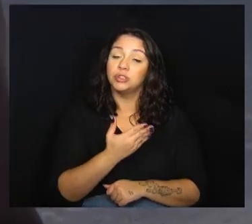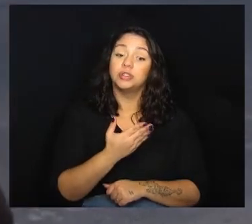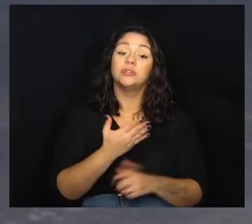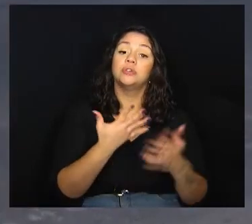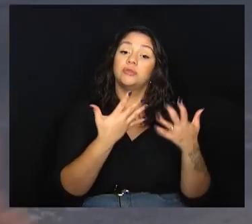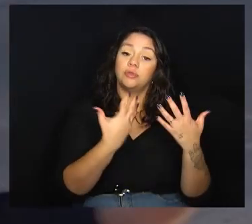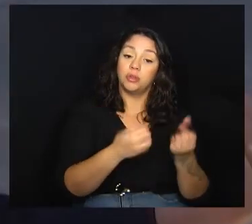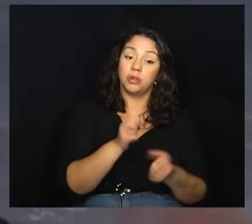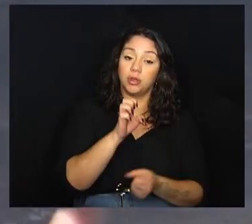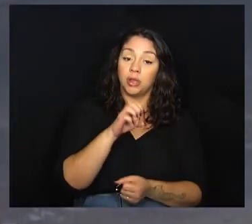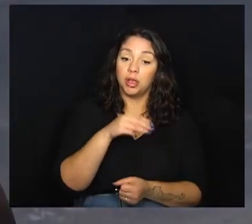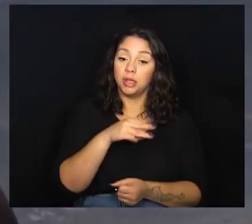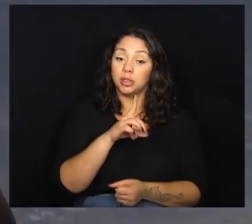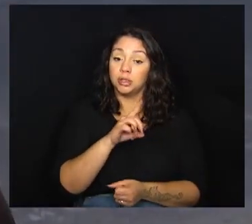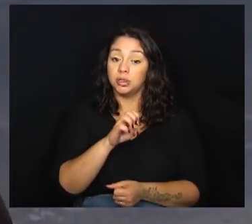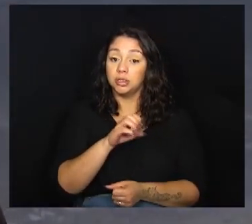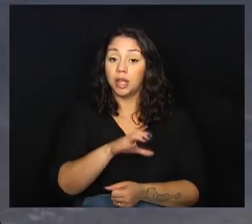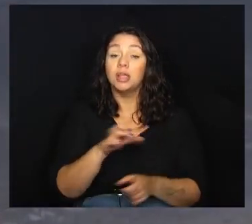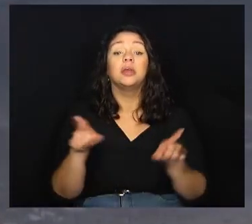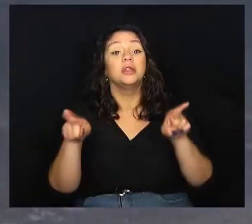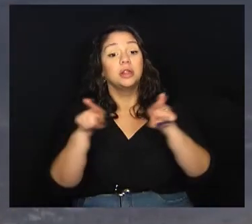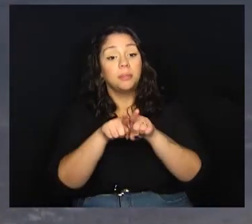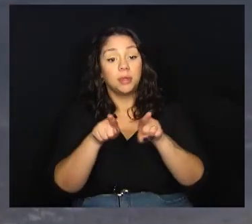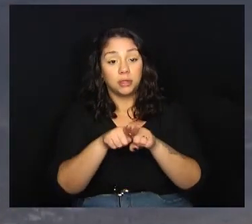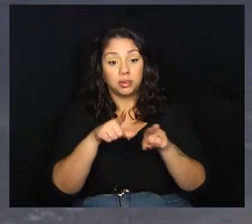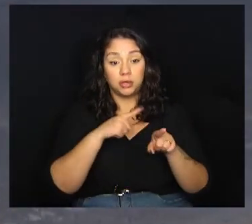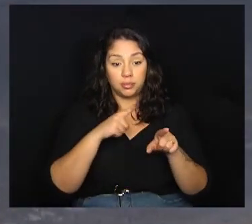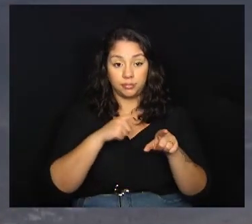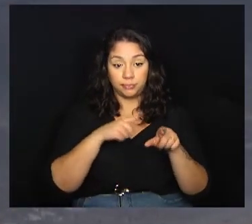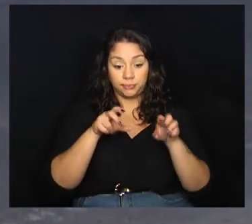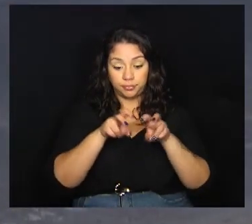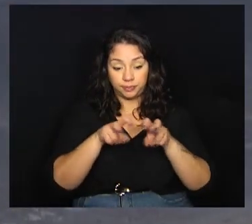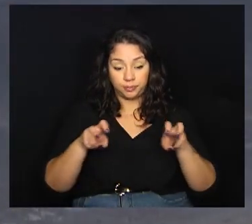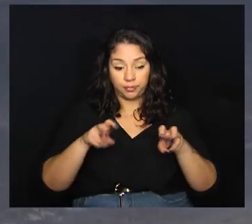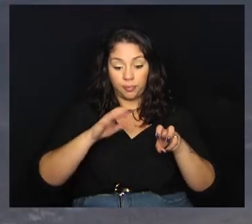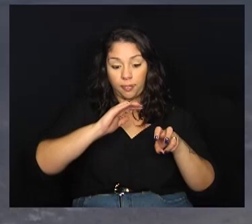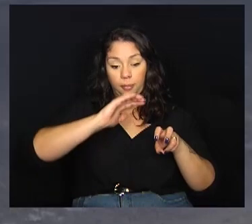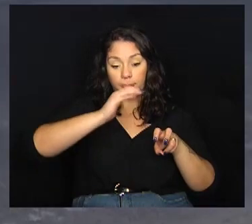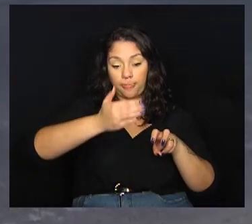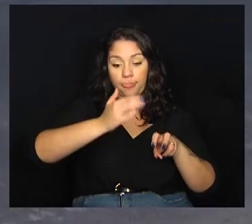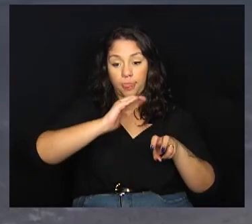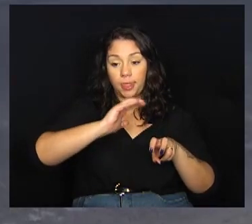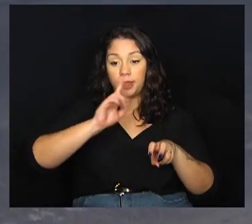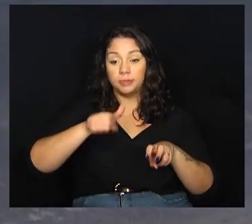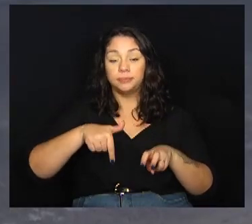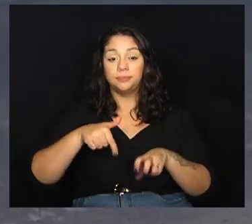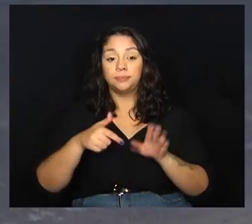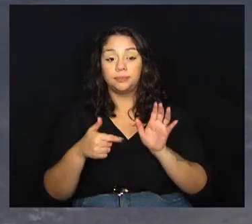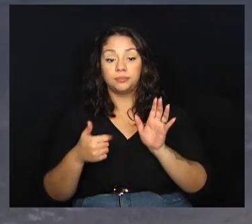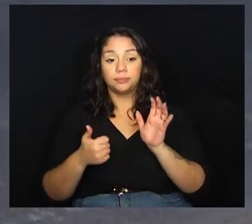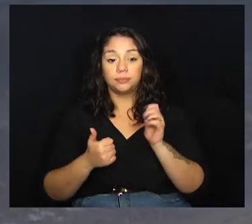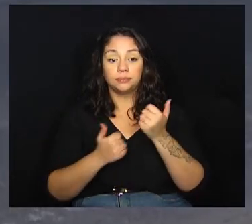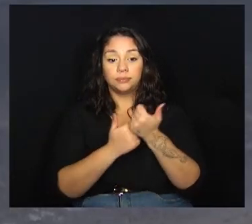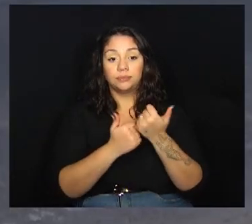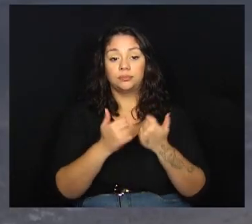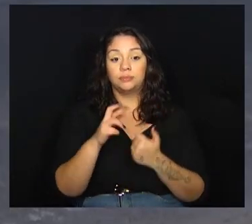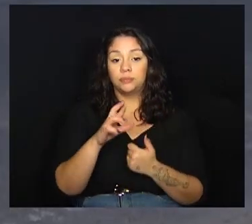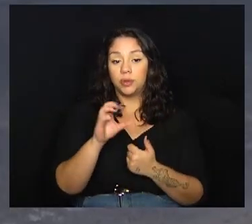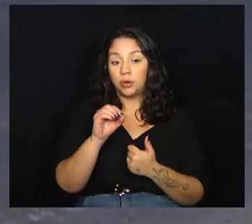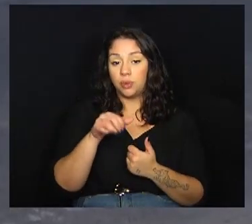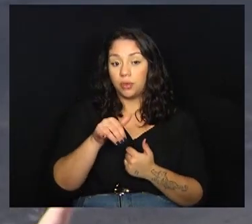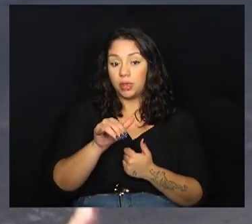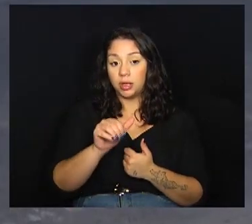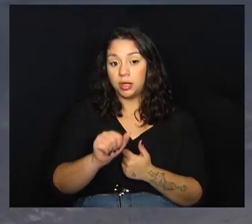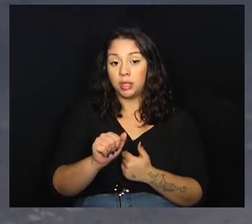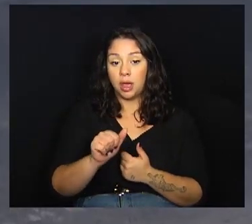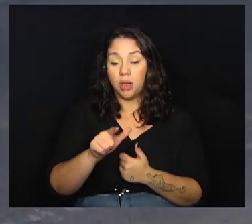e também esses pontos de ônibus foi uma contrapartida aqui do Royal. O The Royal, o hotel,